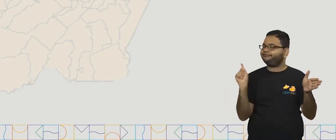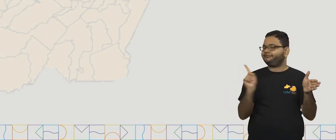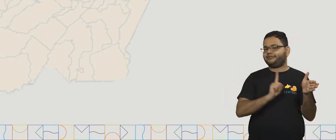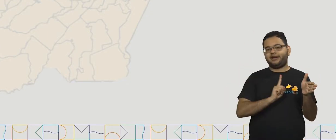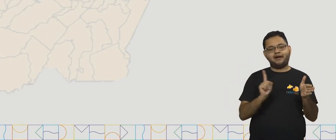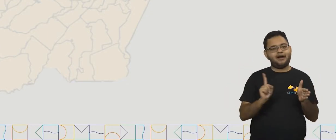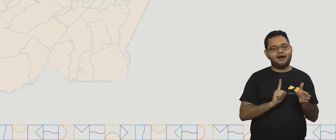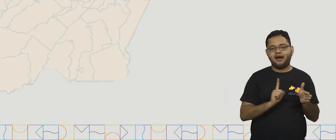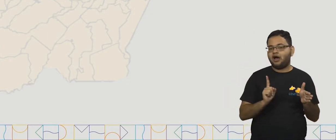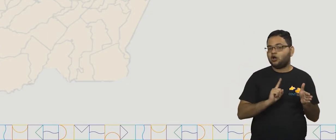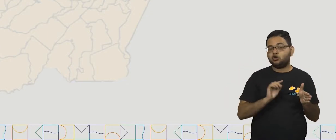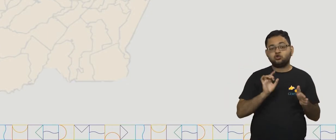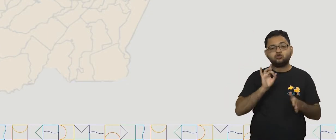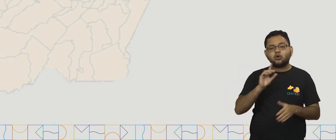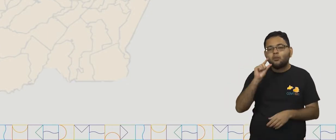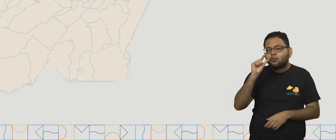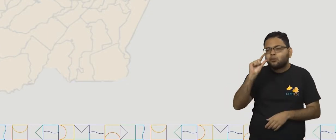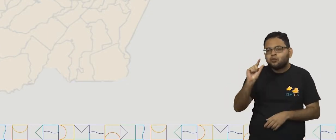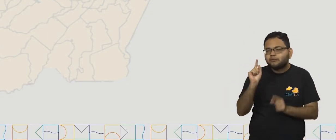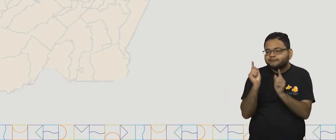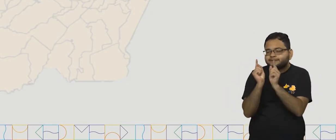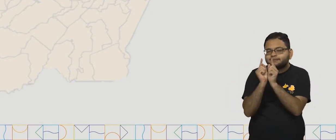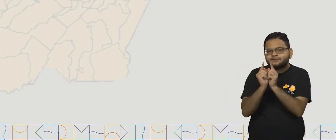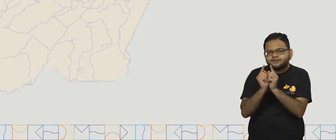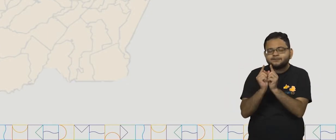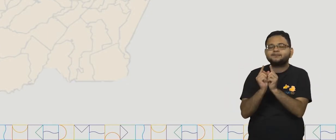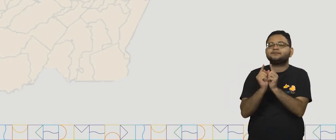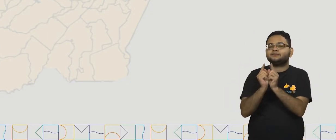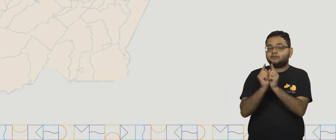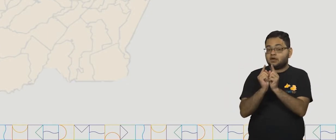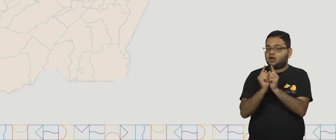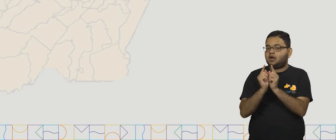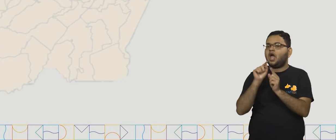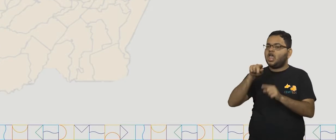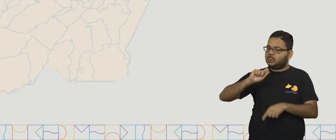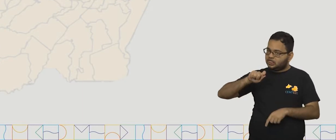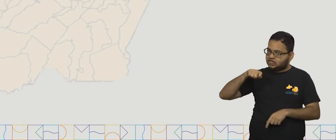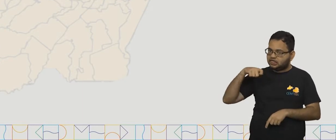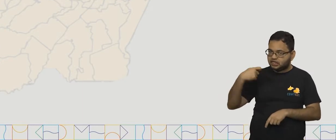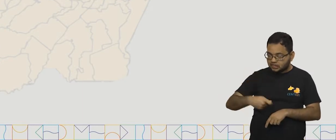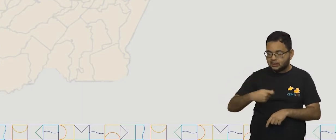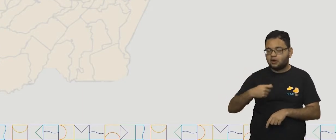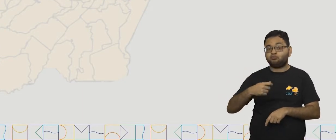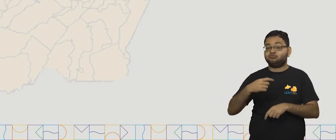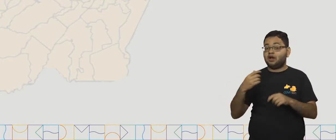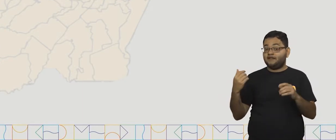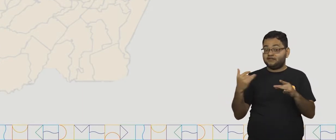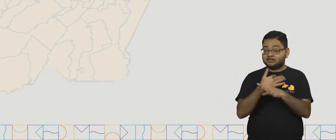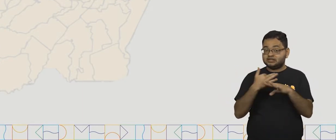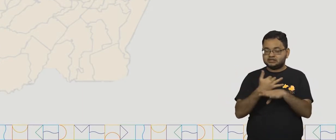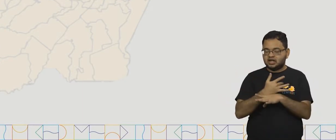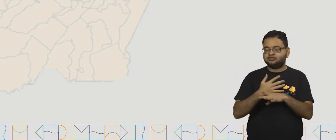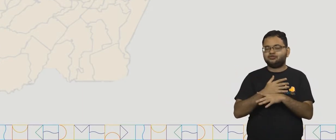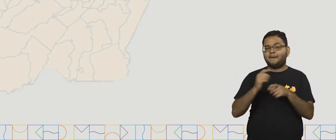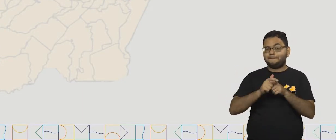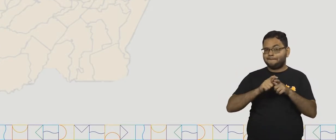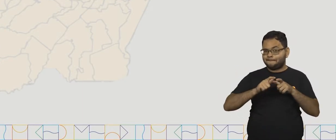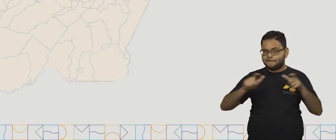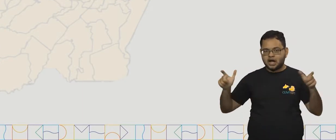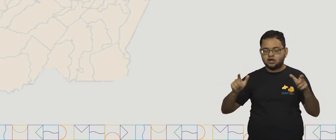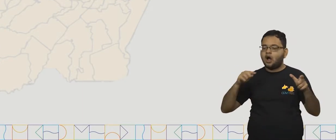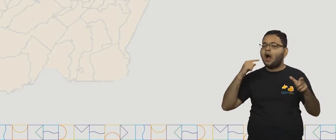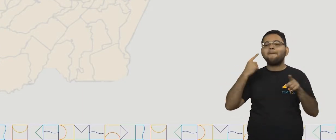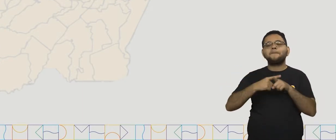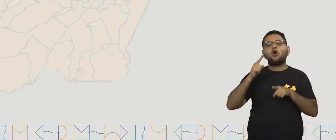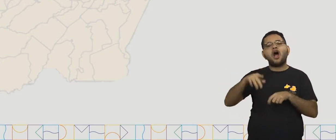Não, ele ocupa apenas uma parte, apesar de ser a maior cidade do estado. Não é à toa, pois a